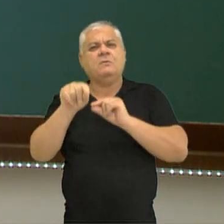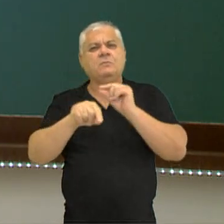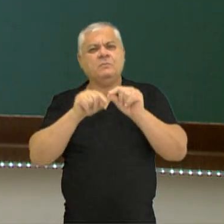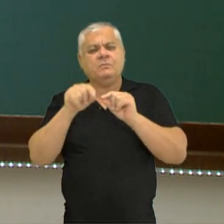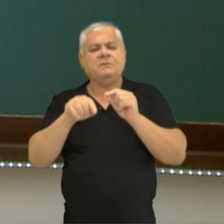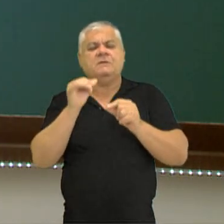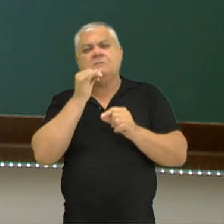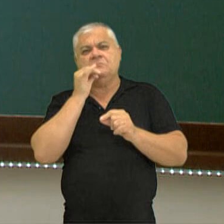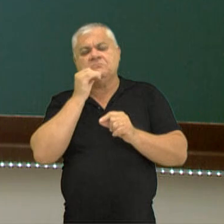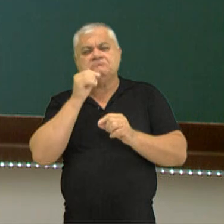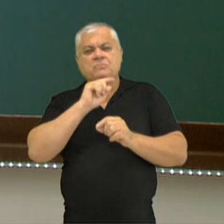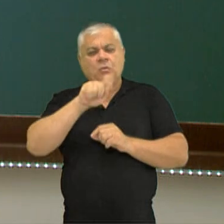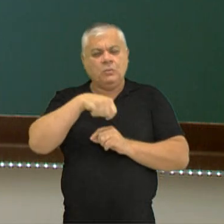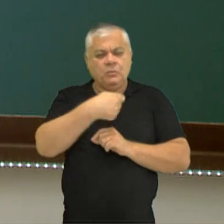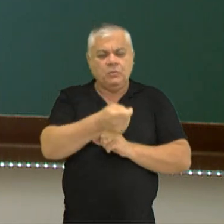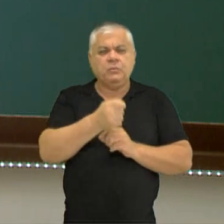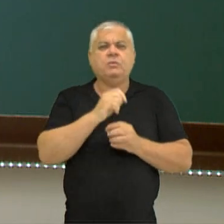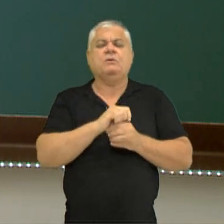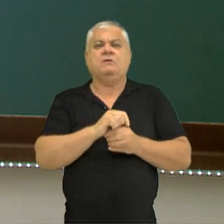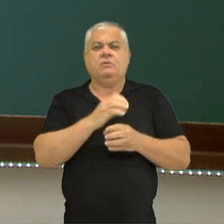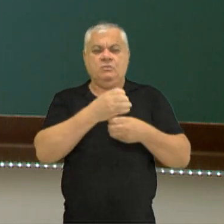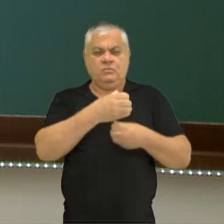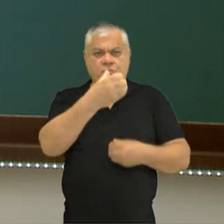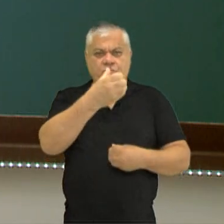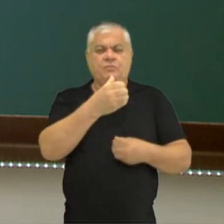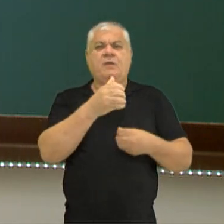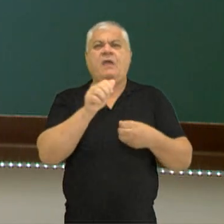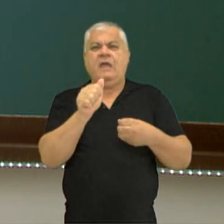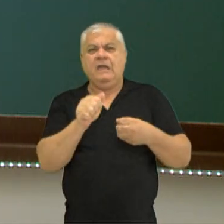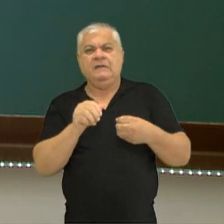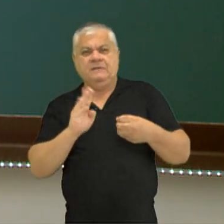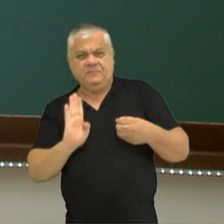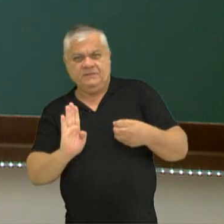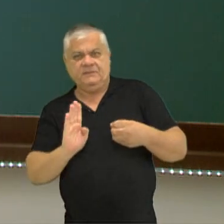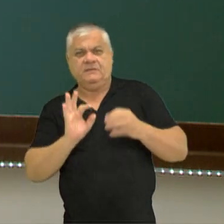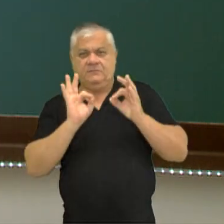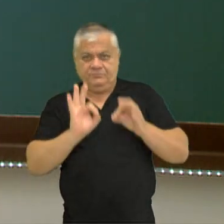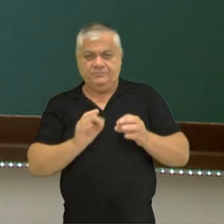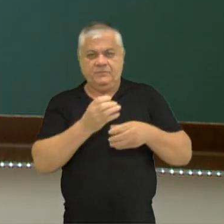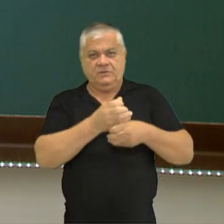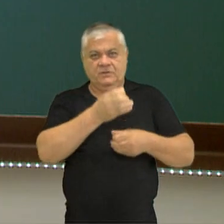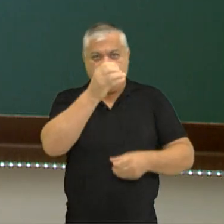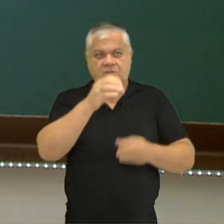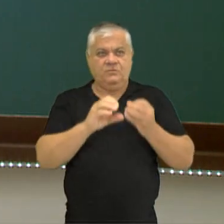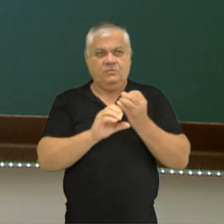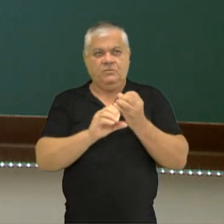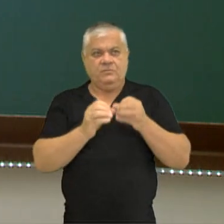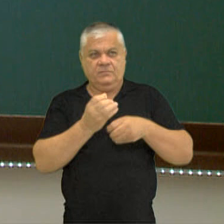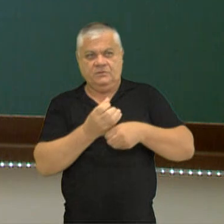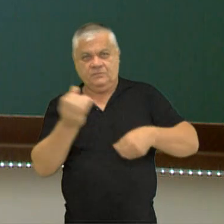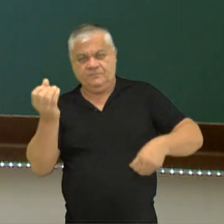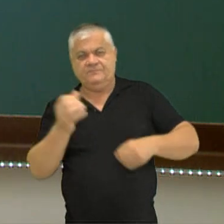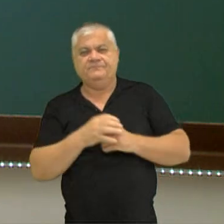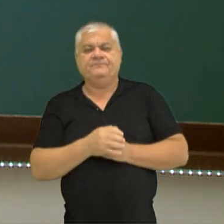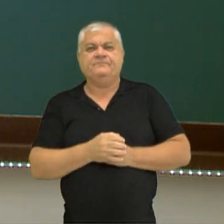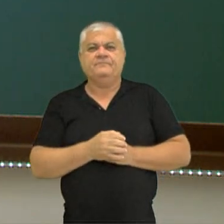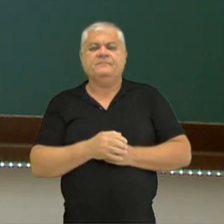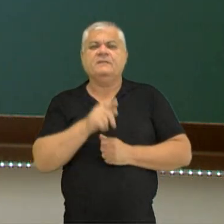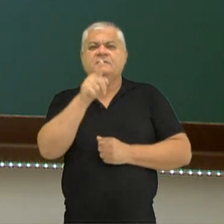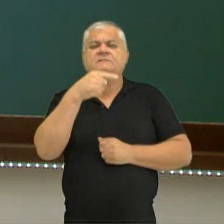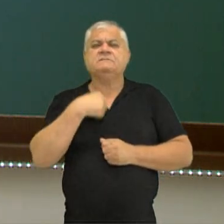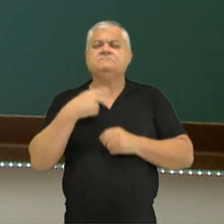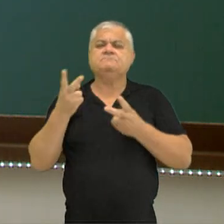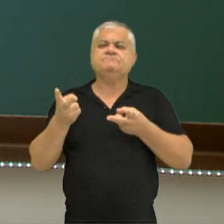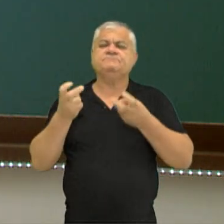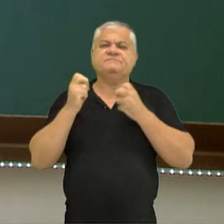situações envolvendo os conceitos de área em cilindro reto e o cilindro oblíquo. Você já percebeu